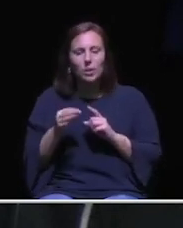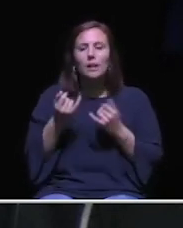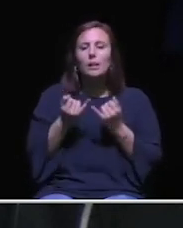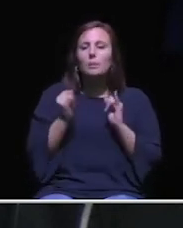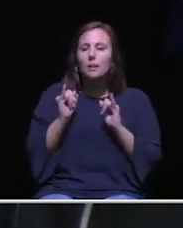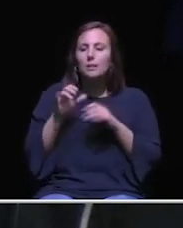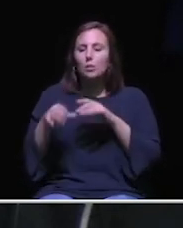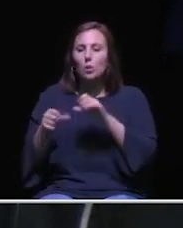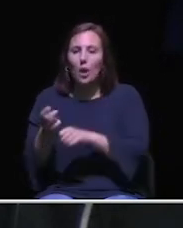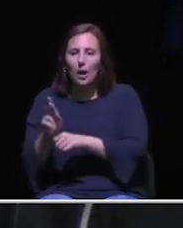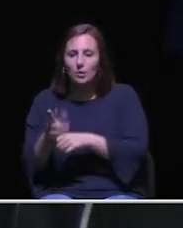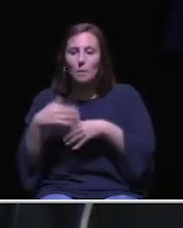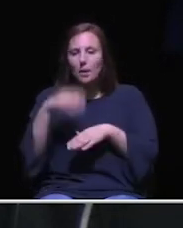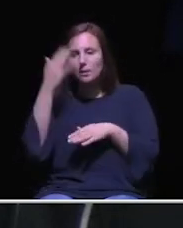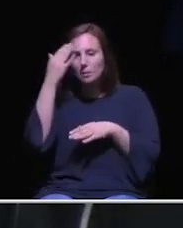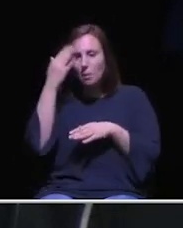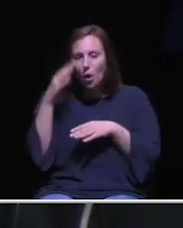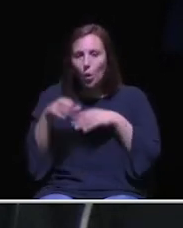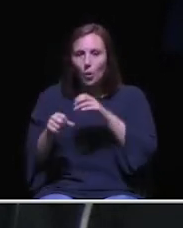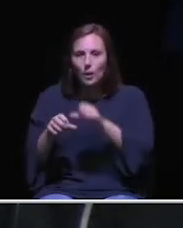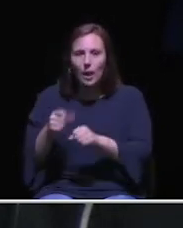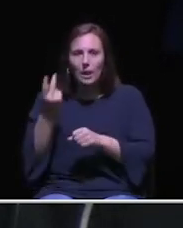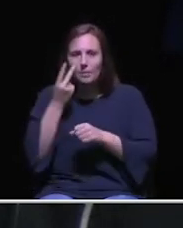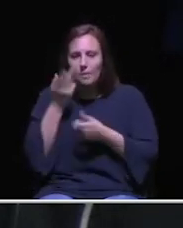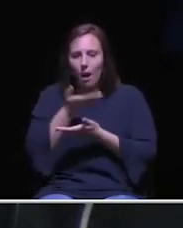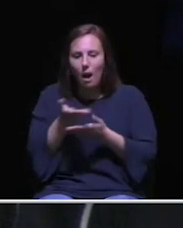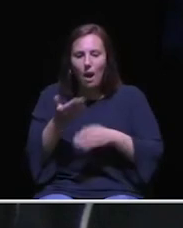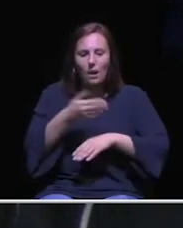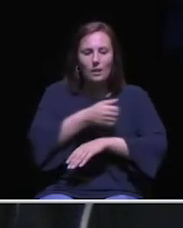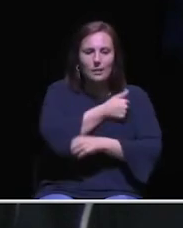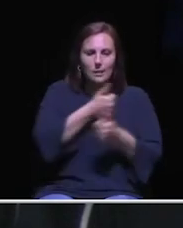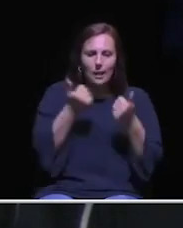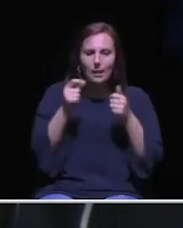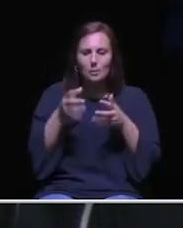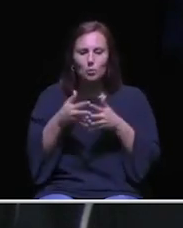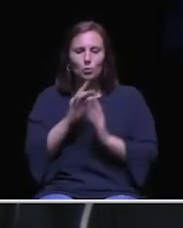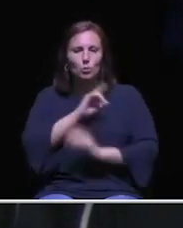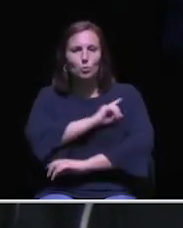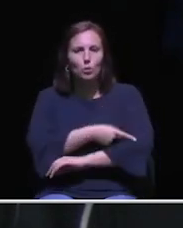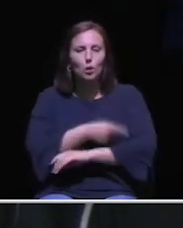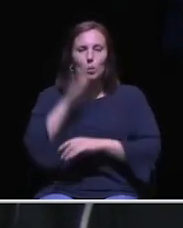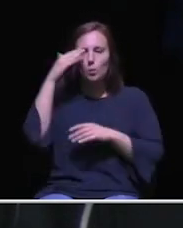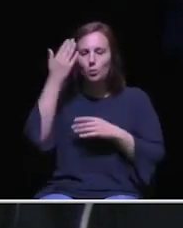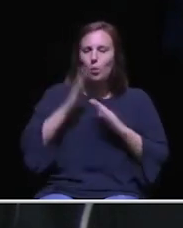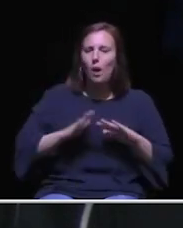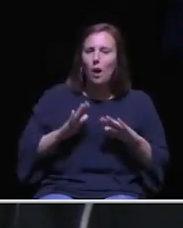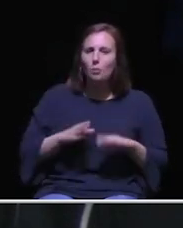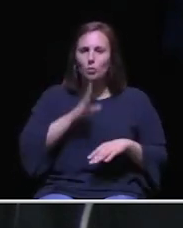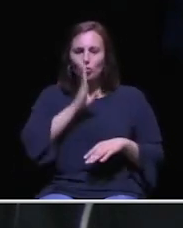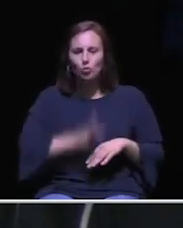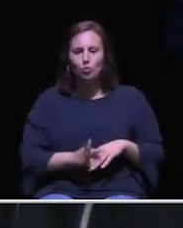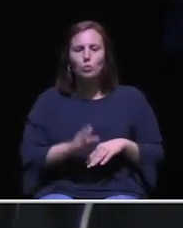ex-colónias, mas a memória colonial continua viva na cidade e nas estruturas de poder. Para um futuro mais harmonioso e mais justo,